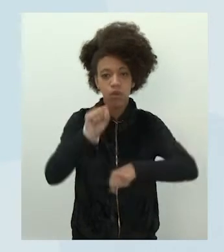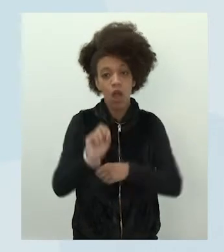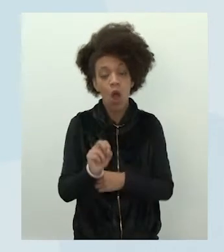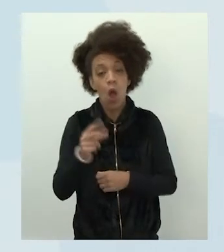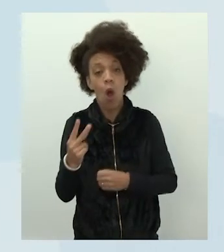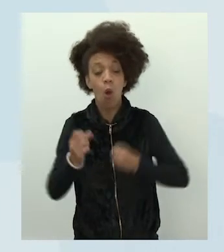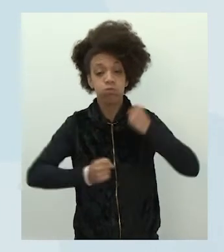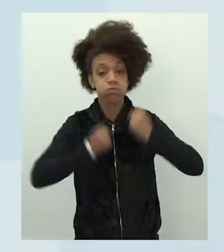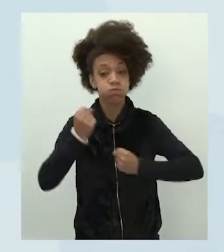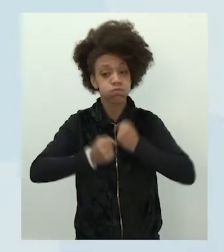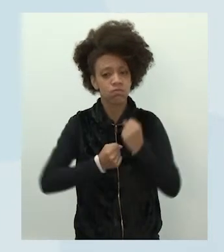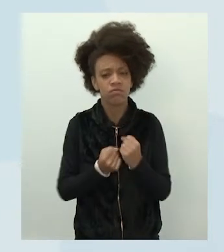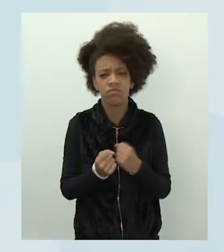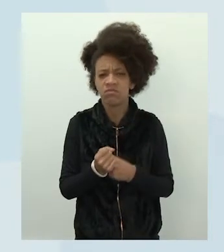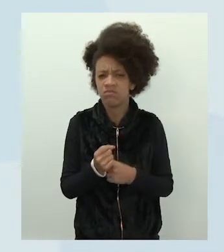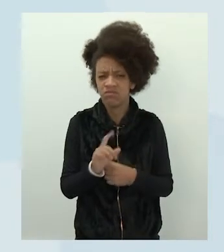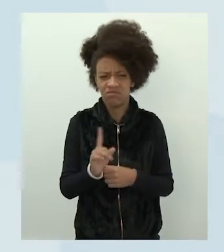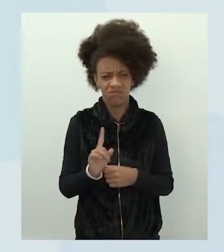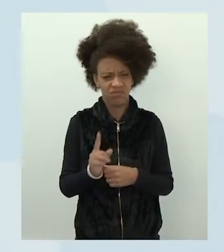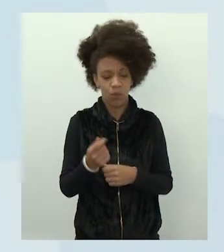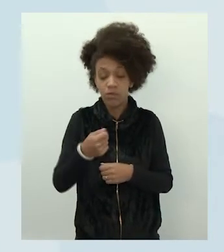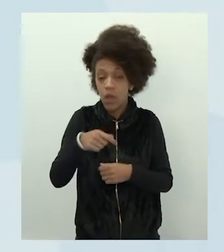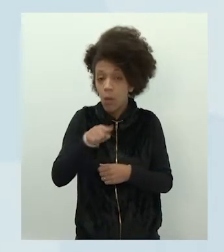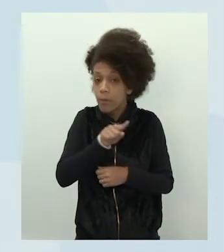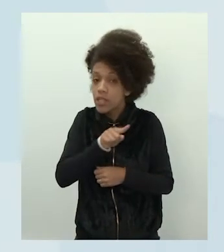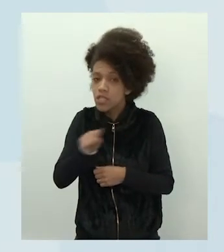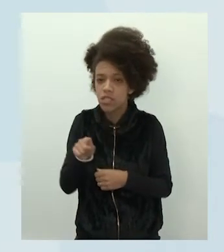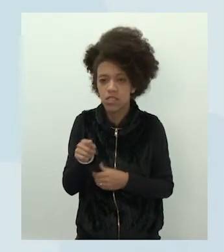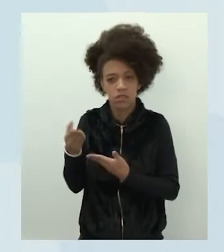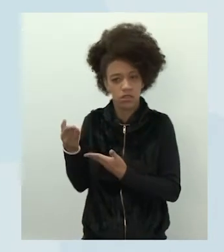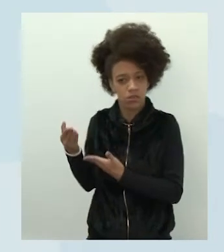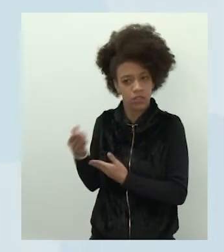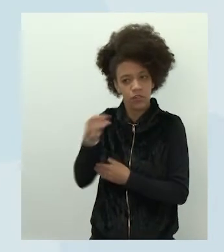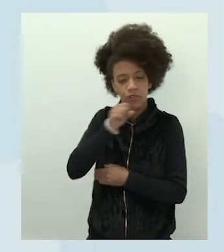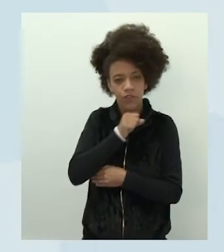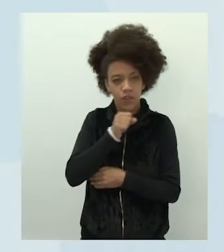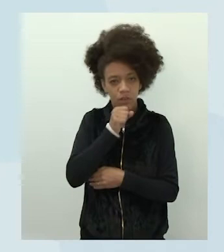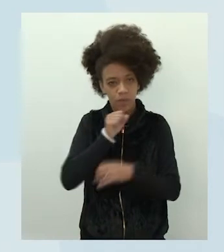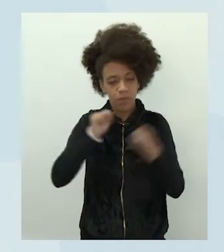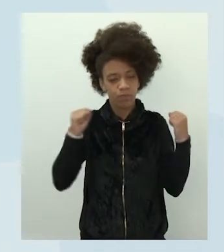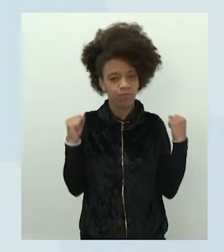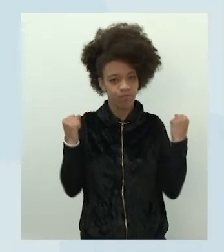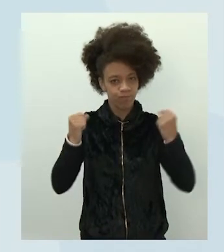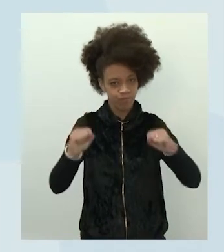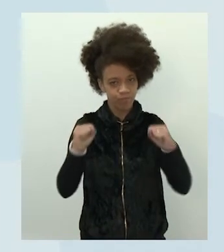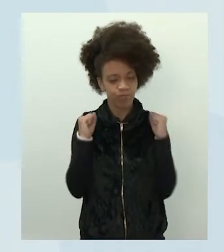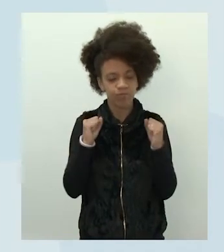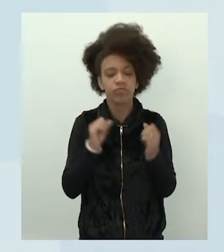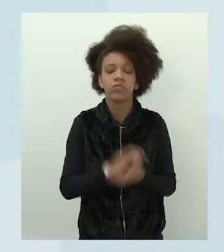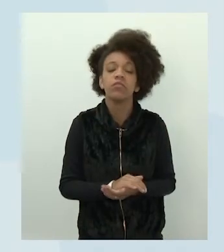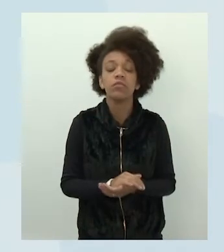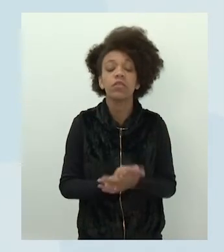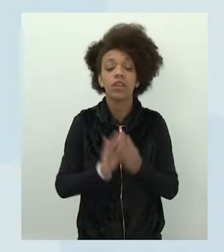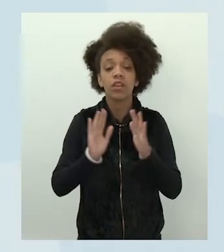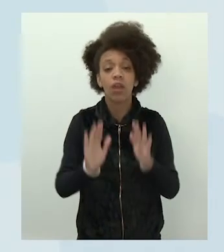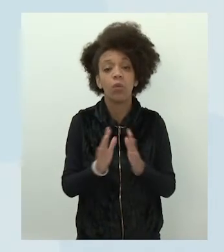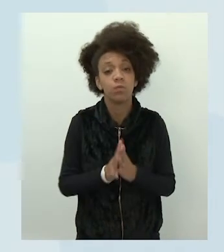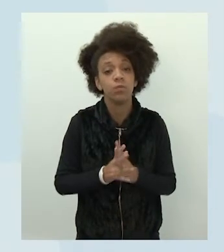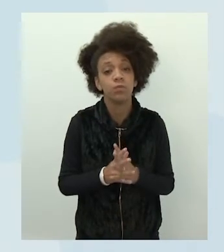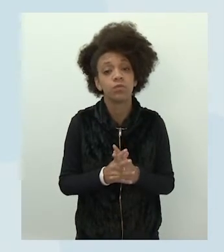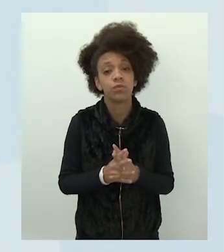corrida. Não é isso que significa envelhecimento ativo. Então,